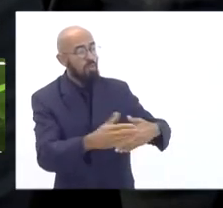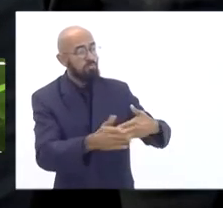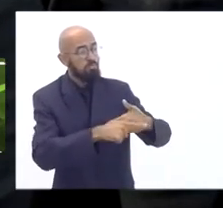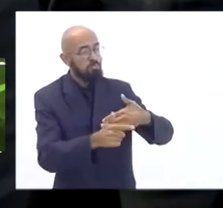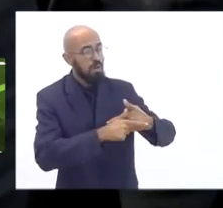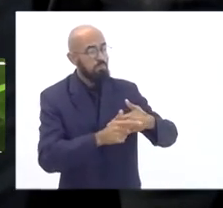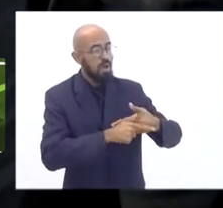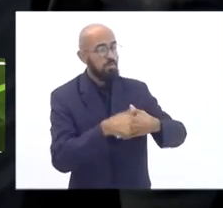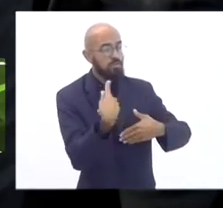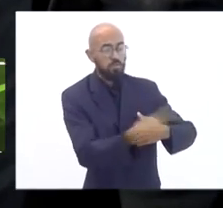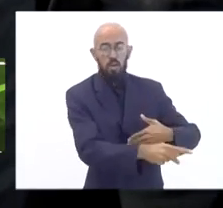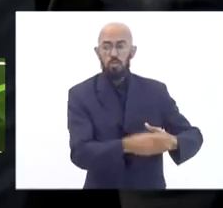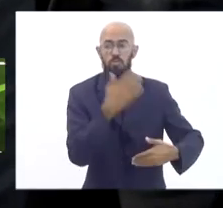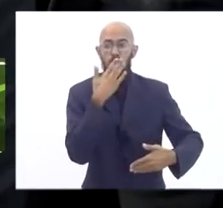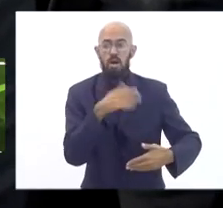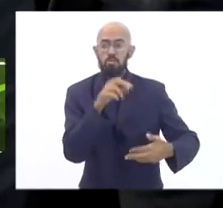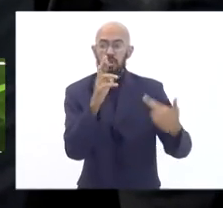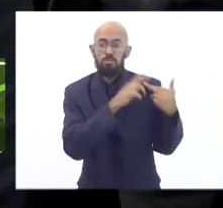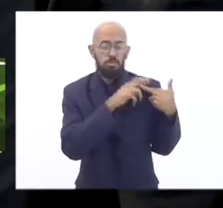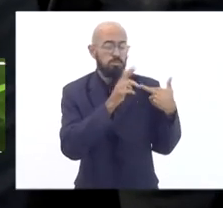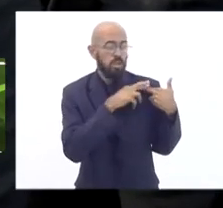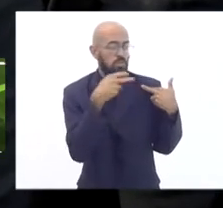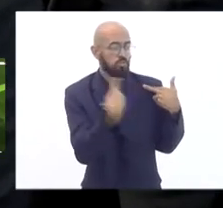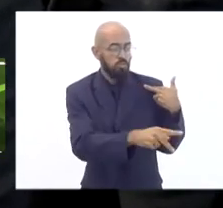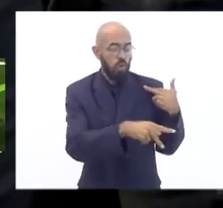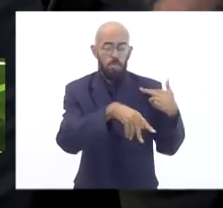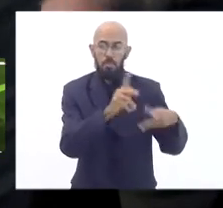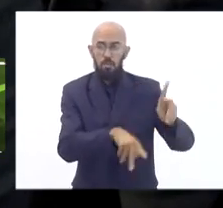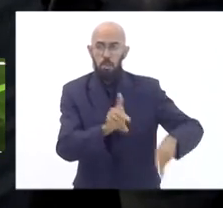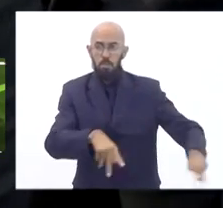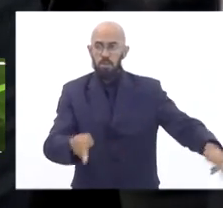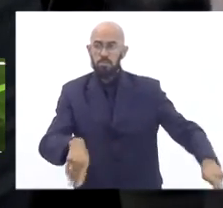Qual a contribuição que a Getransp faz para o cidadão do Rio de Janeiro?